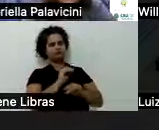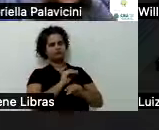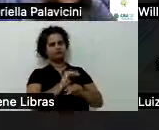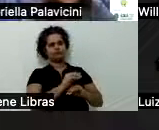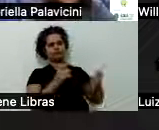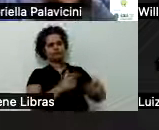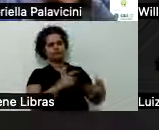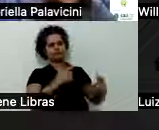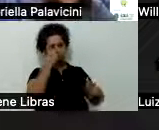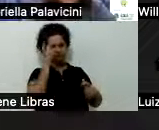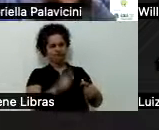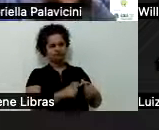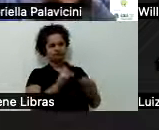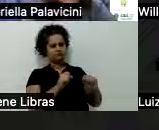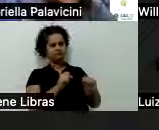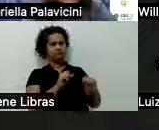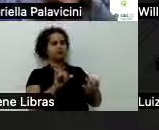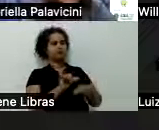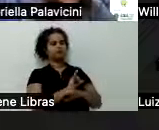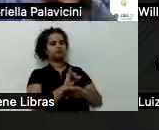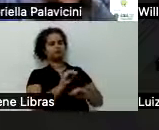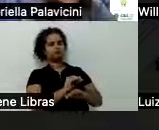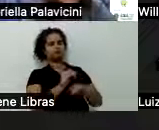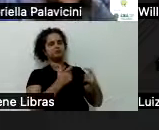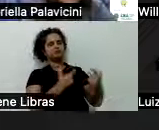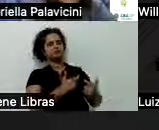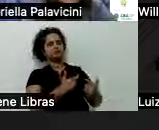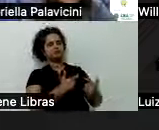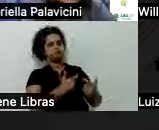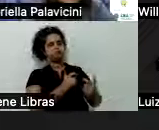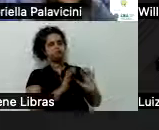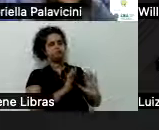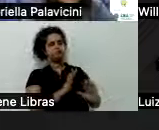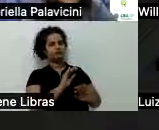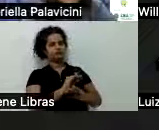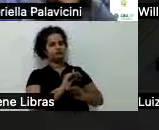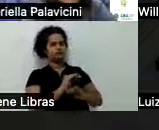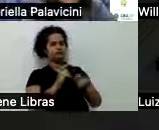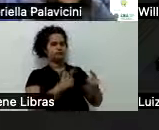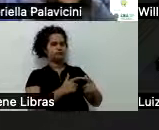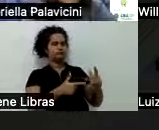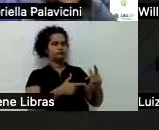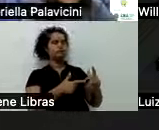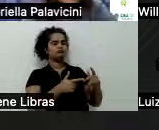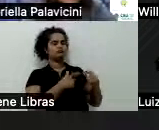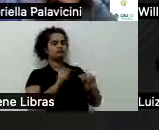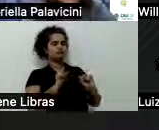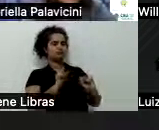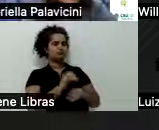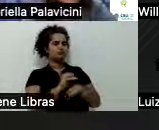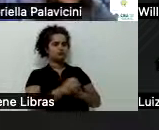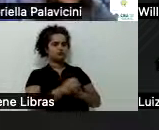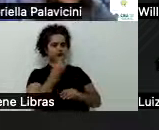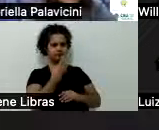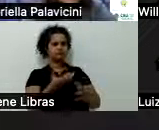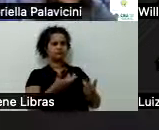podem explorar comercialmente esses espaços, mas cuidar da manutenção e oferecer uma boa qualidade para